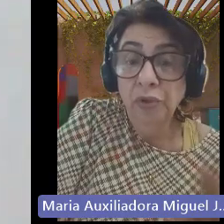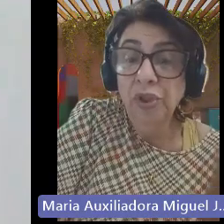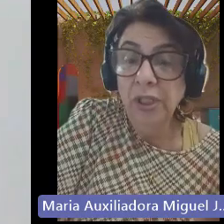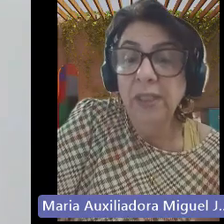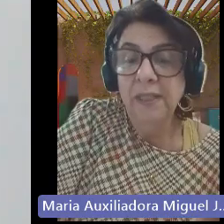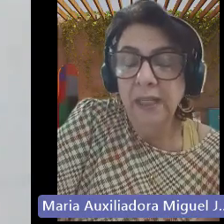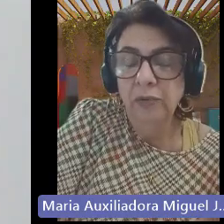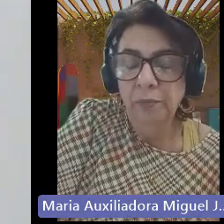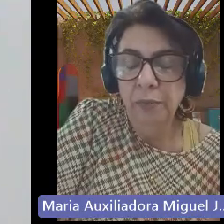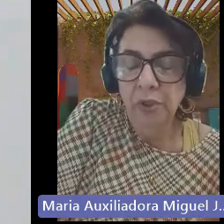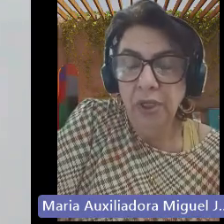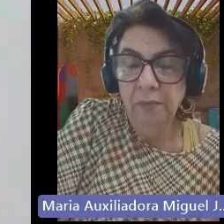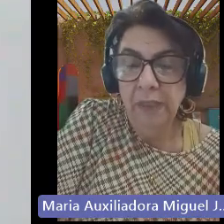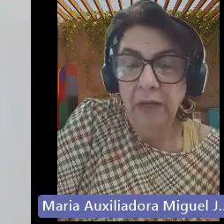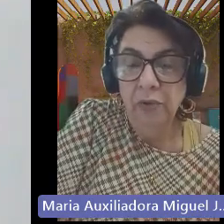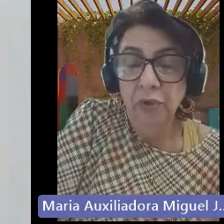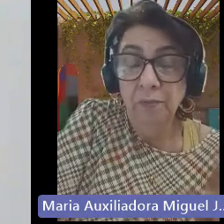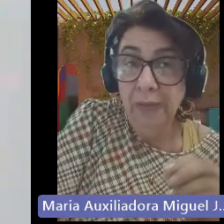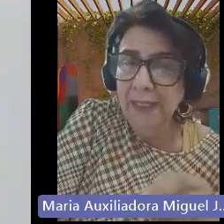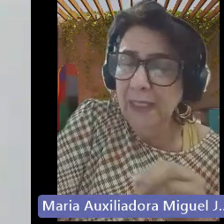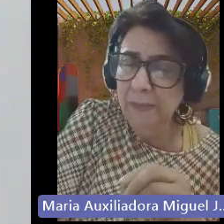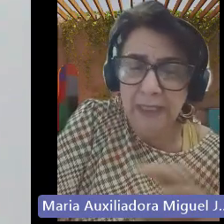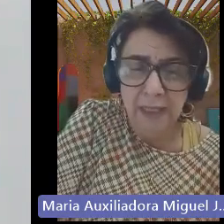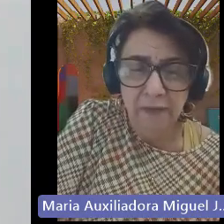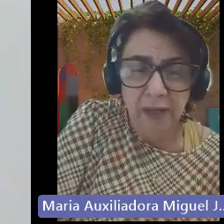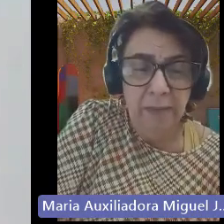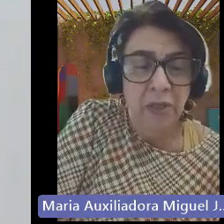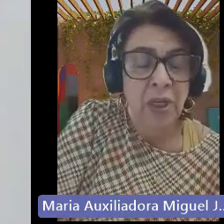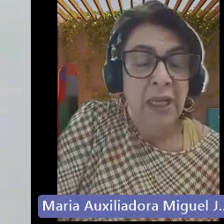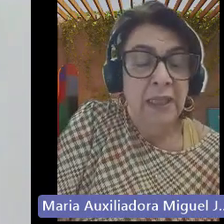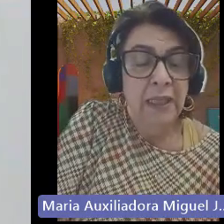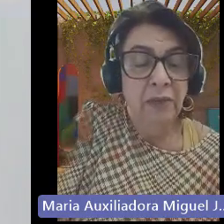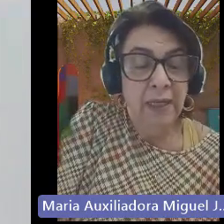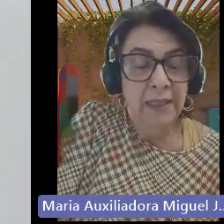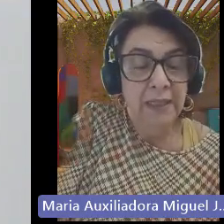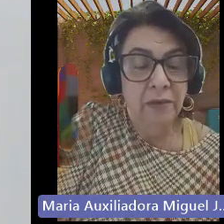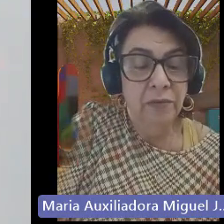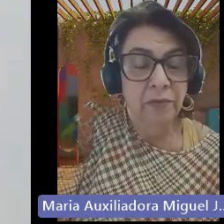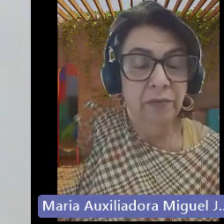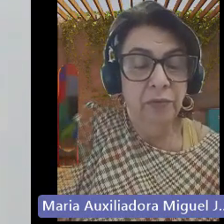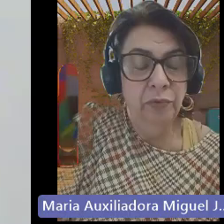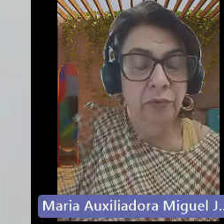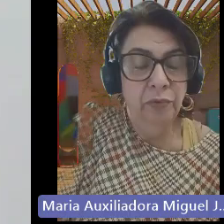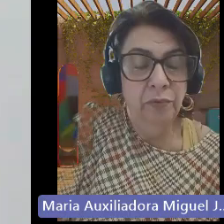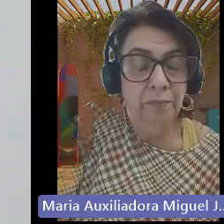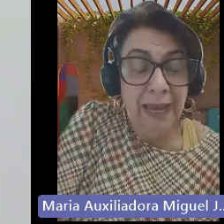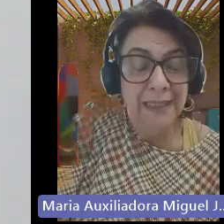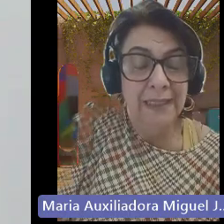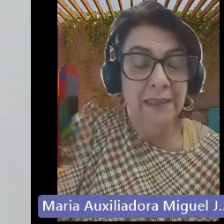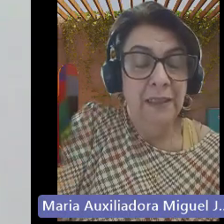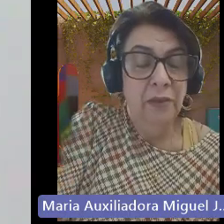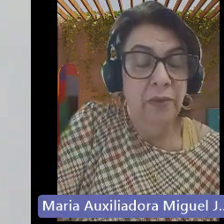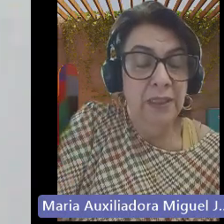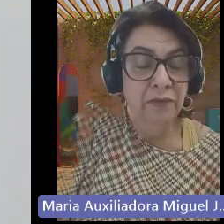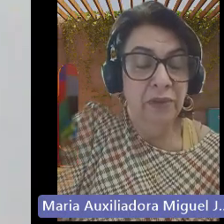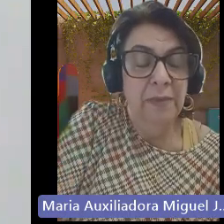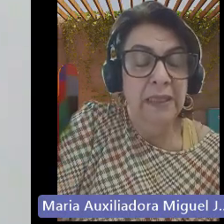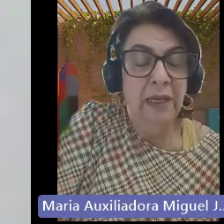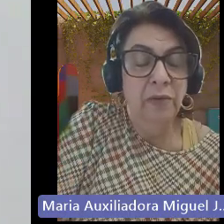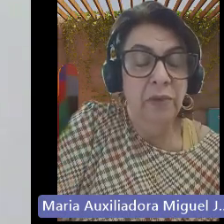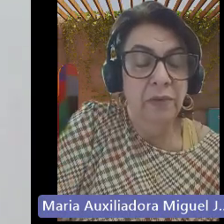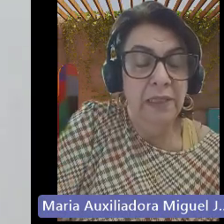estão contidas dentro do projeto pedagógico, mais especificamente na educação básica, no